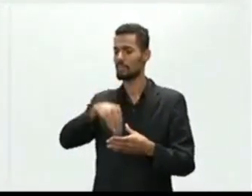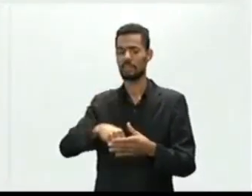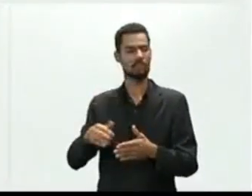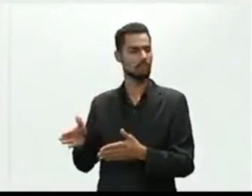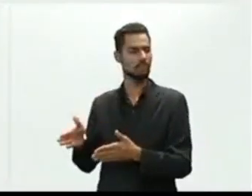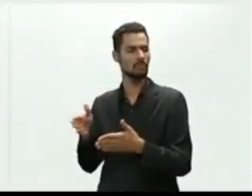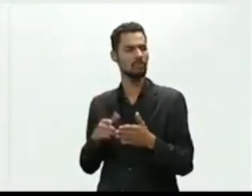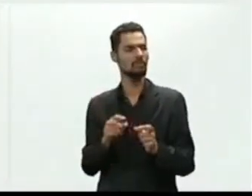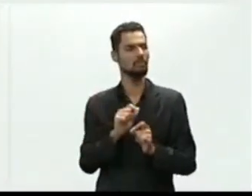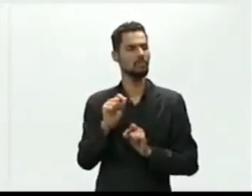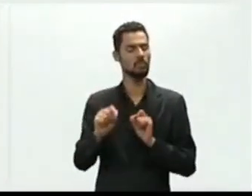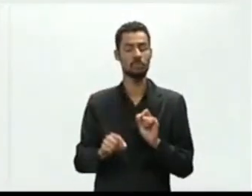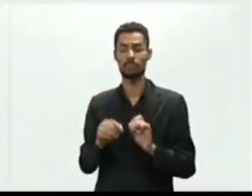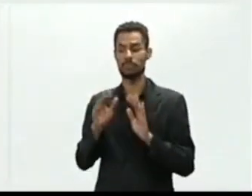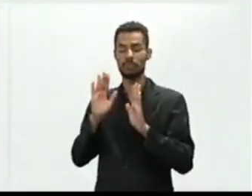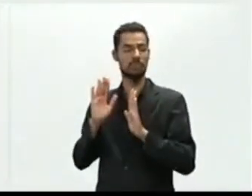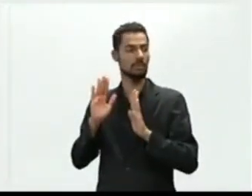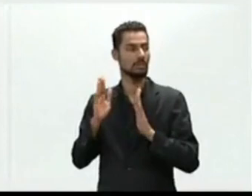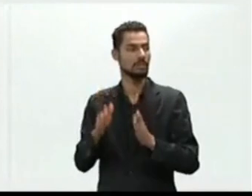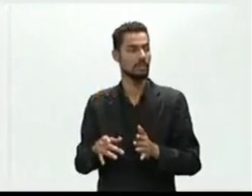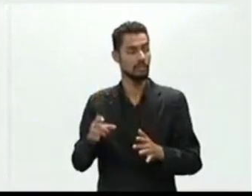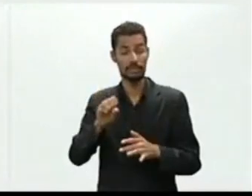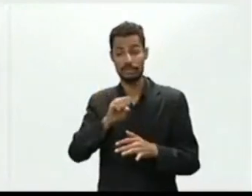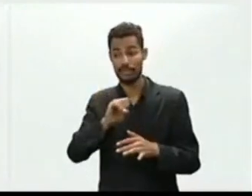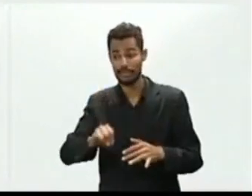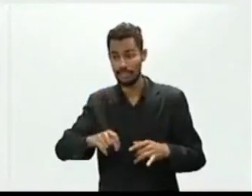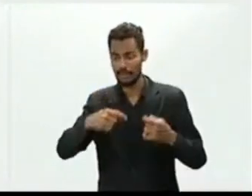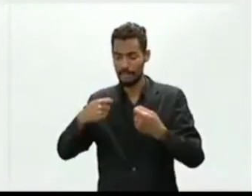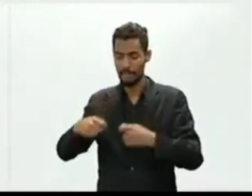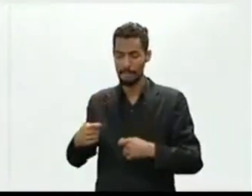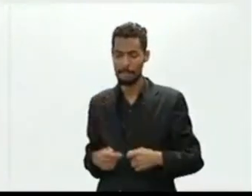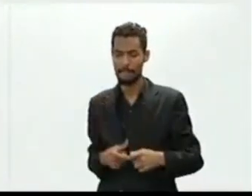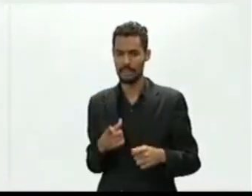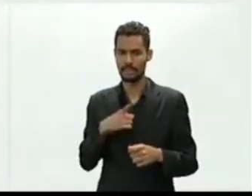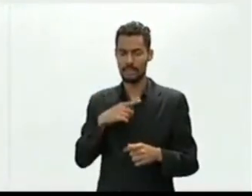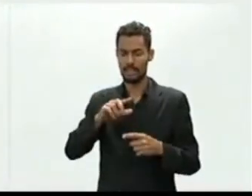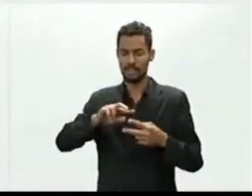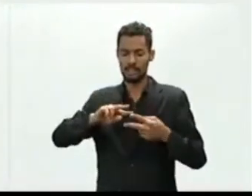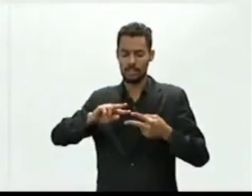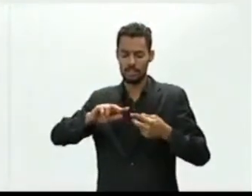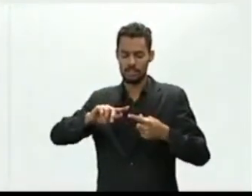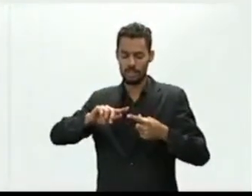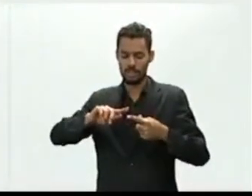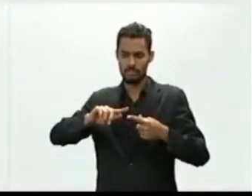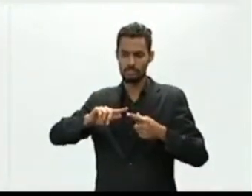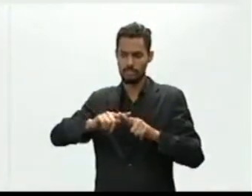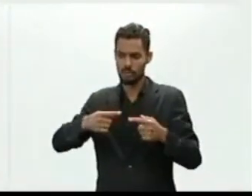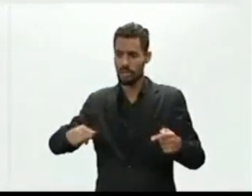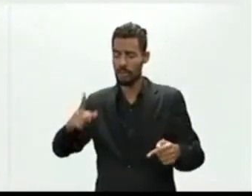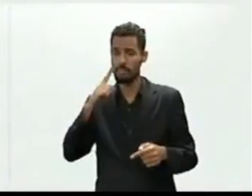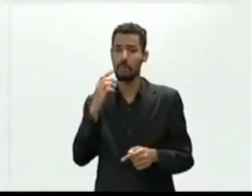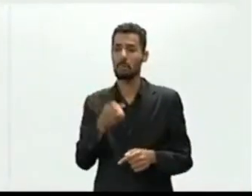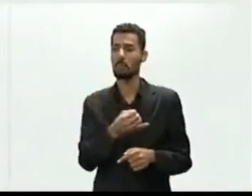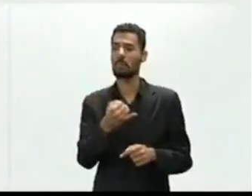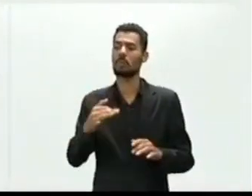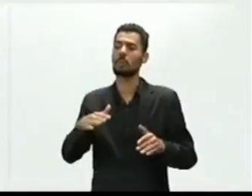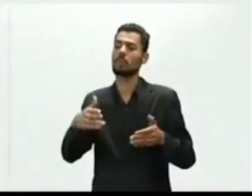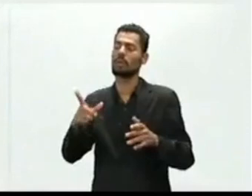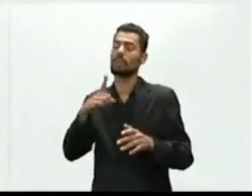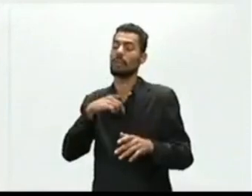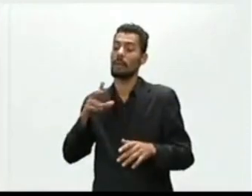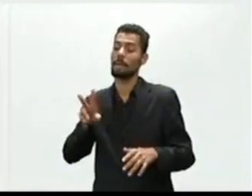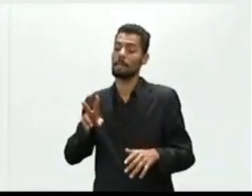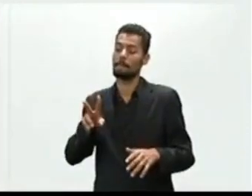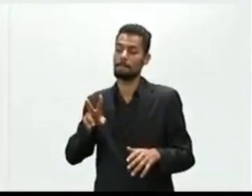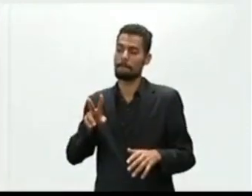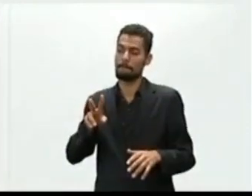aí o que eu faço? Se eu precisar desse gene em quantidade, eu ponho em